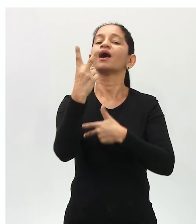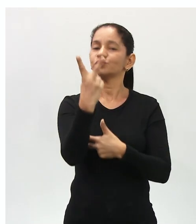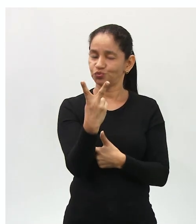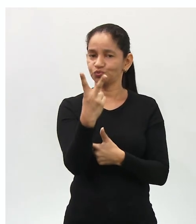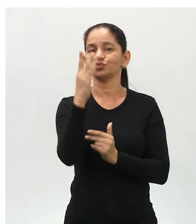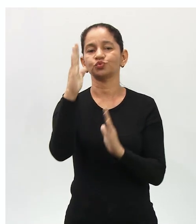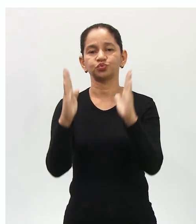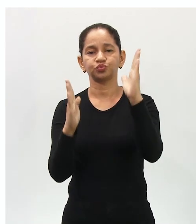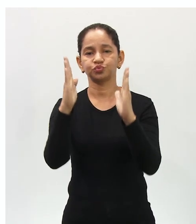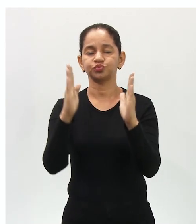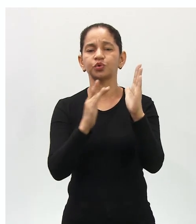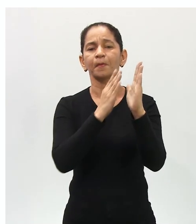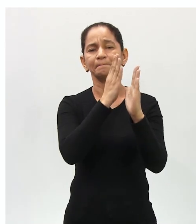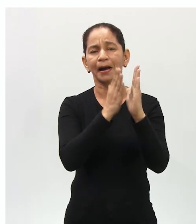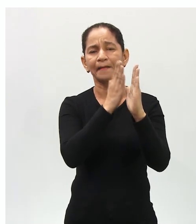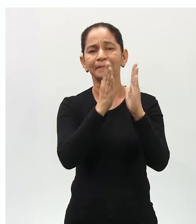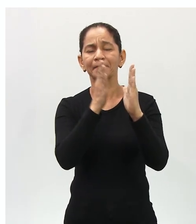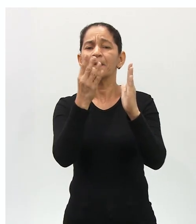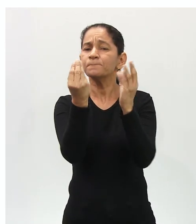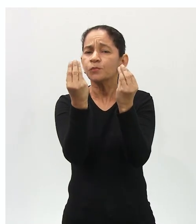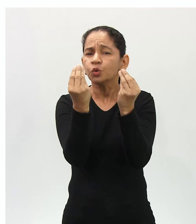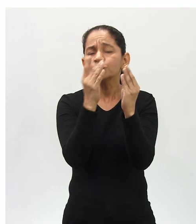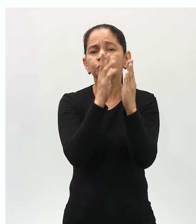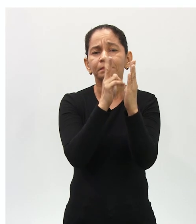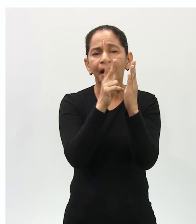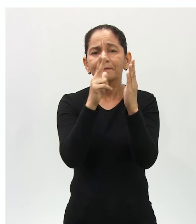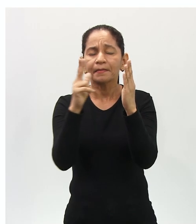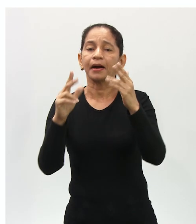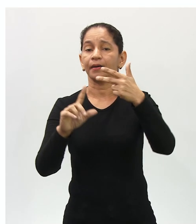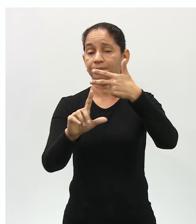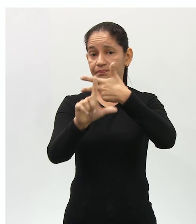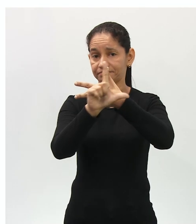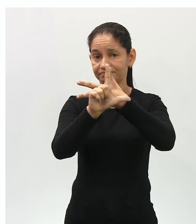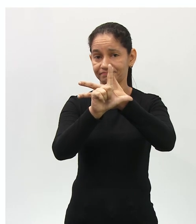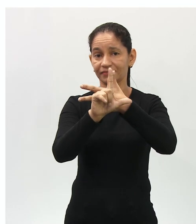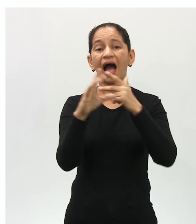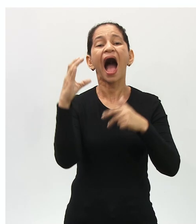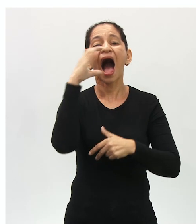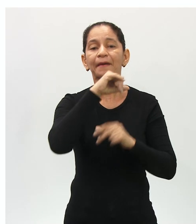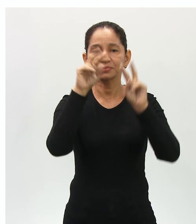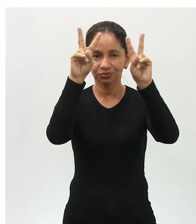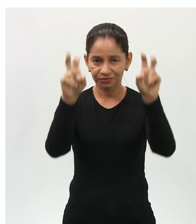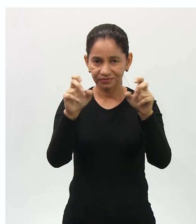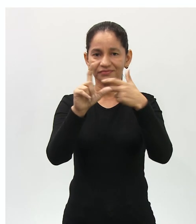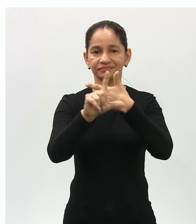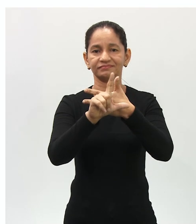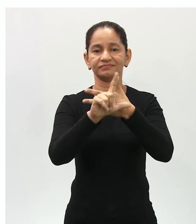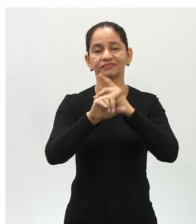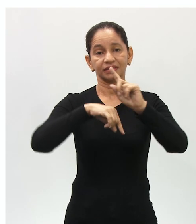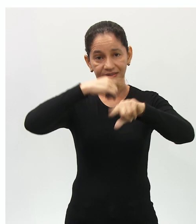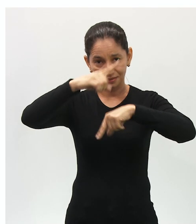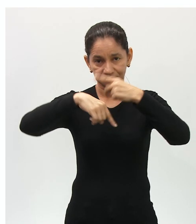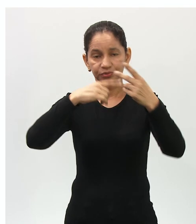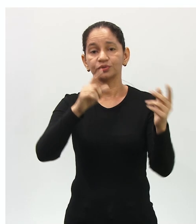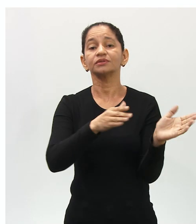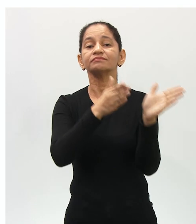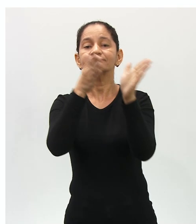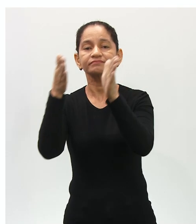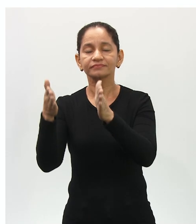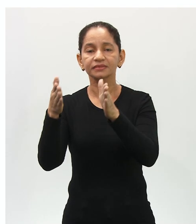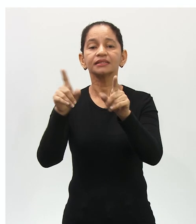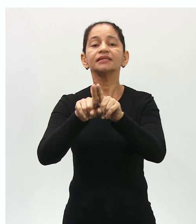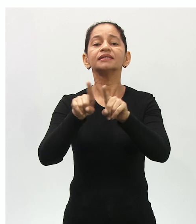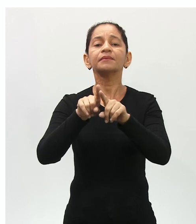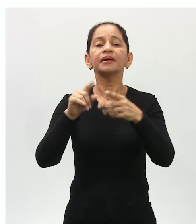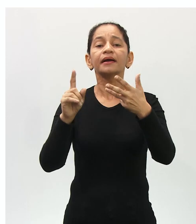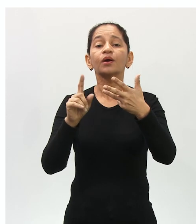tá? Que eles cumprem várias etapas. Daqui a pouco eu vou falar um pouquinho mais, então eu vou só passar rapidamente. E a execução